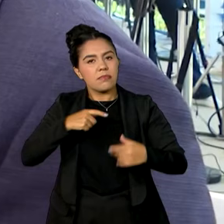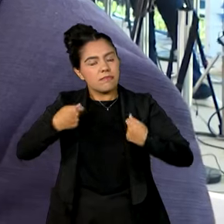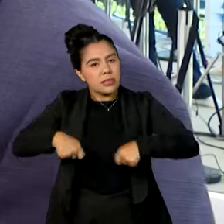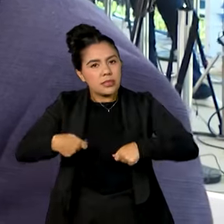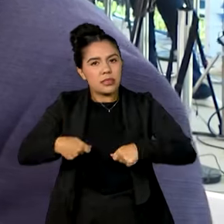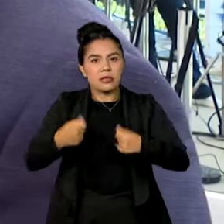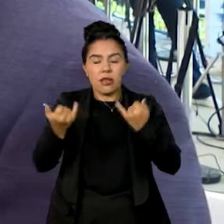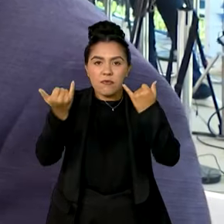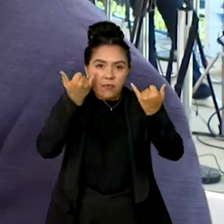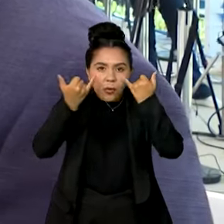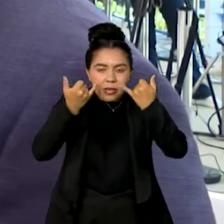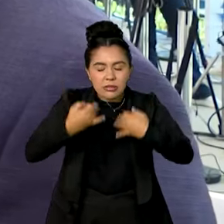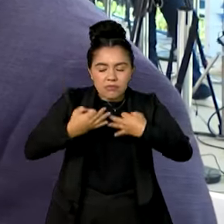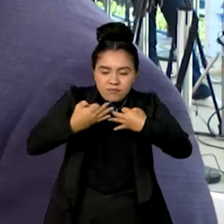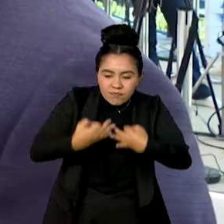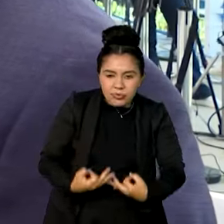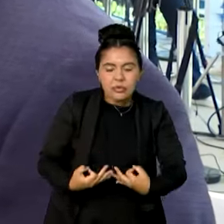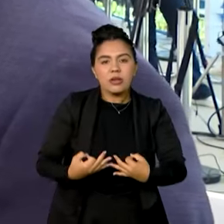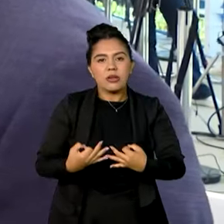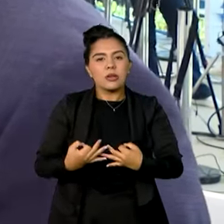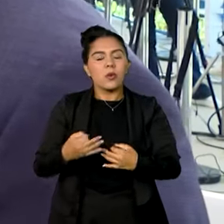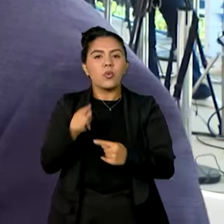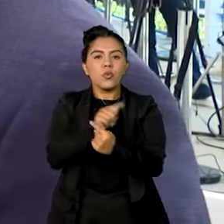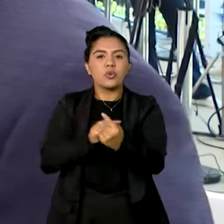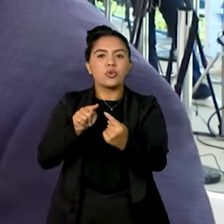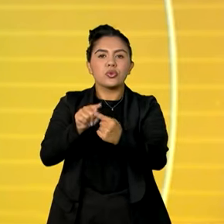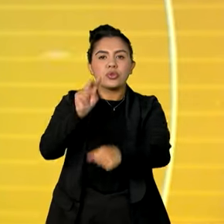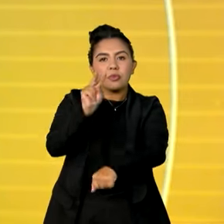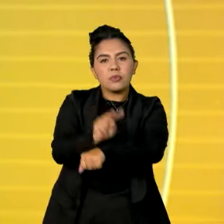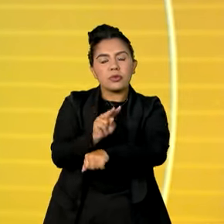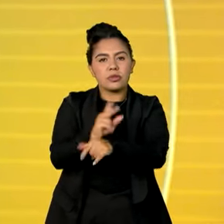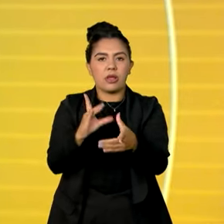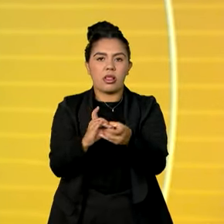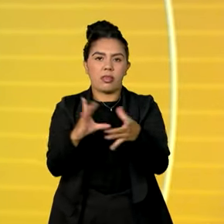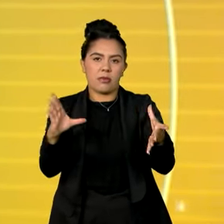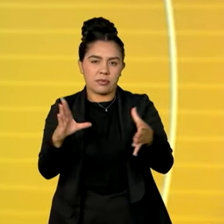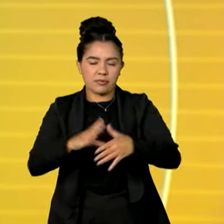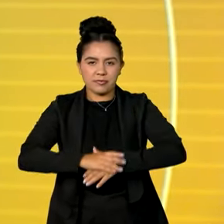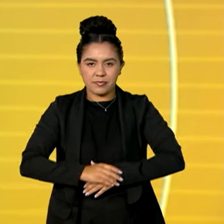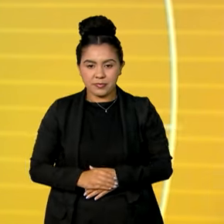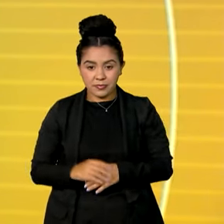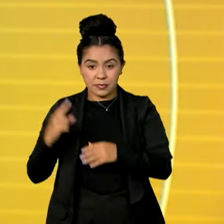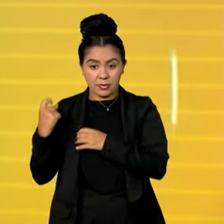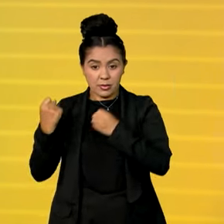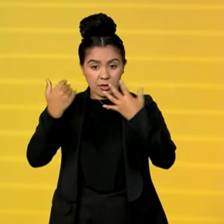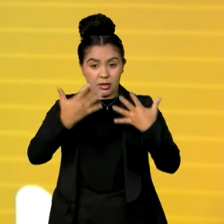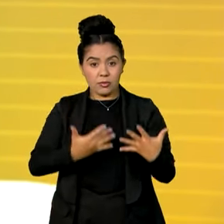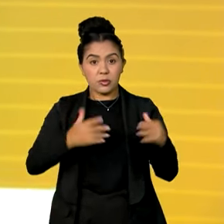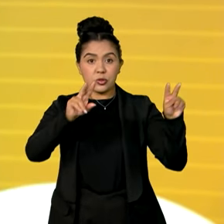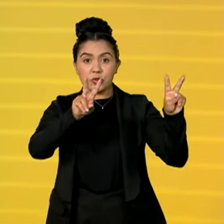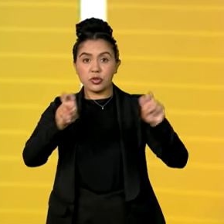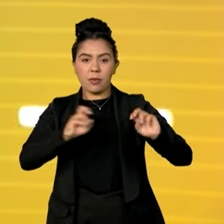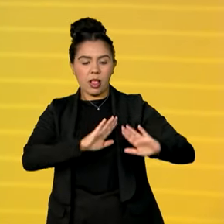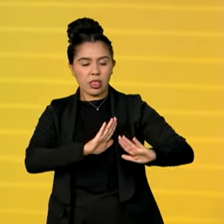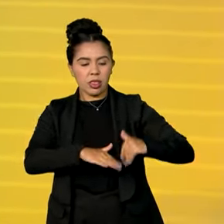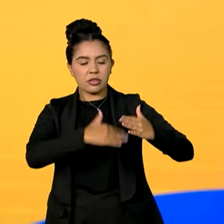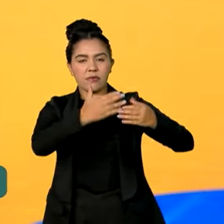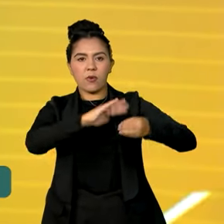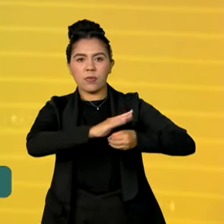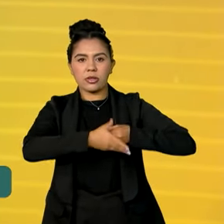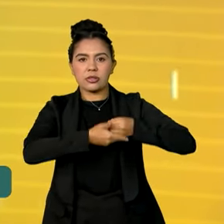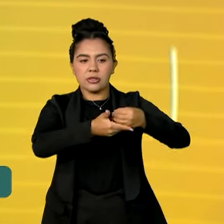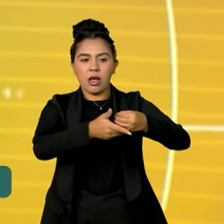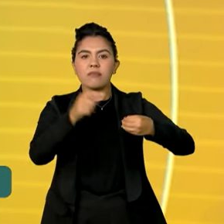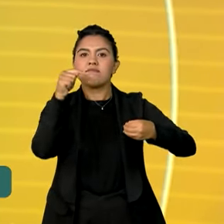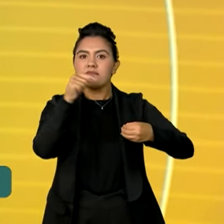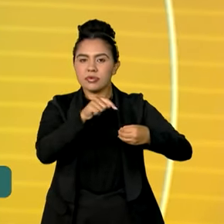da informação como forma de proteção da democracia. Desenvolvimento sustentável também foi destaque no